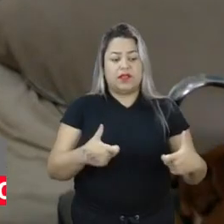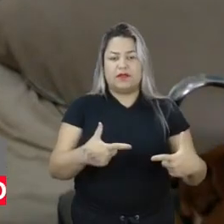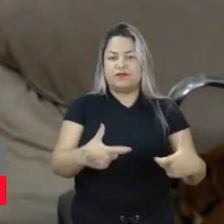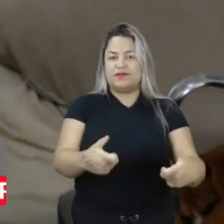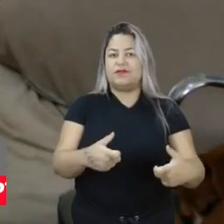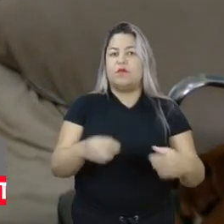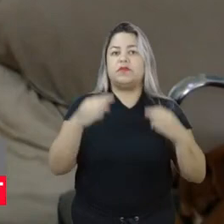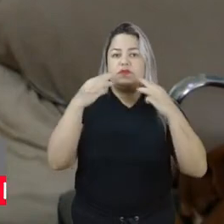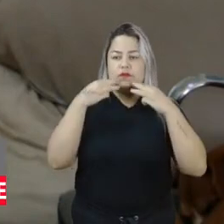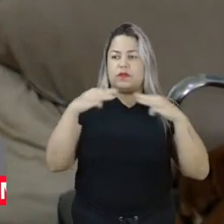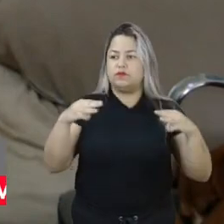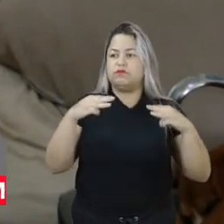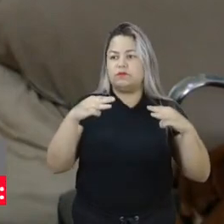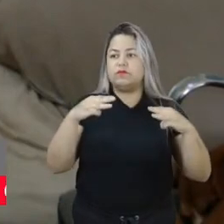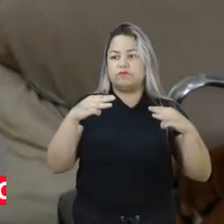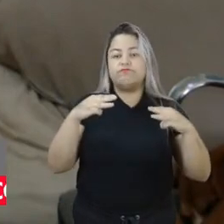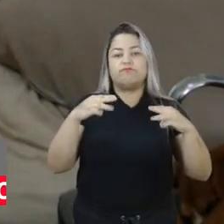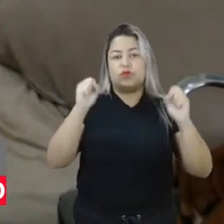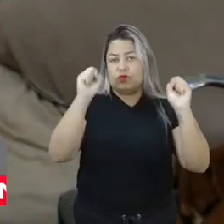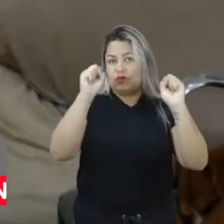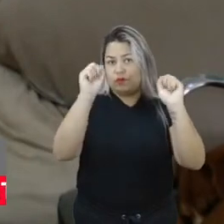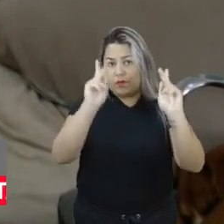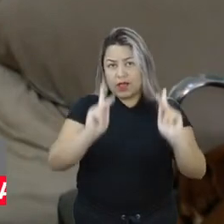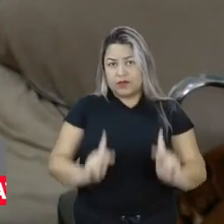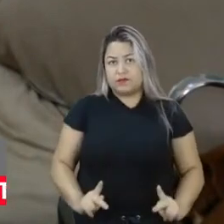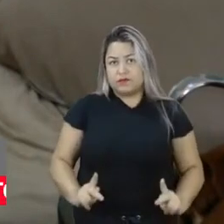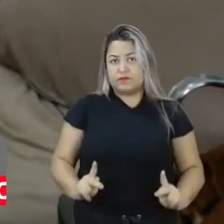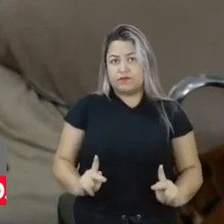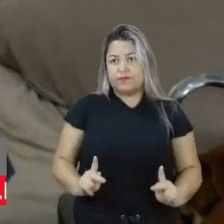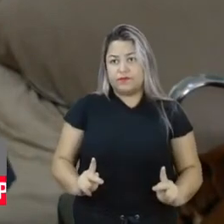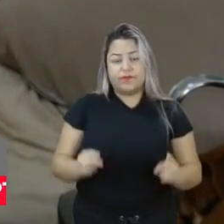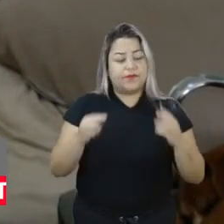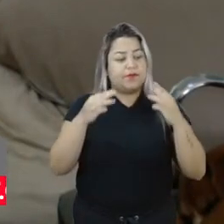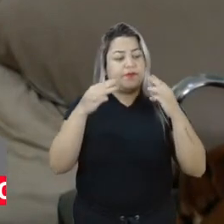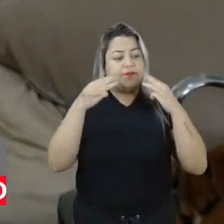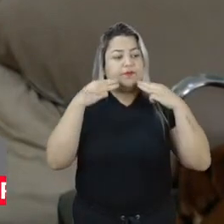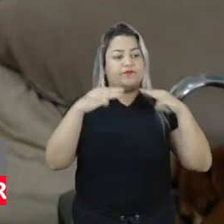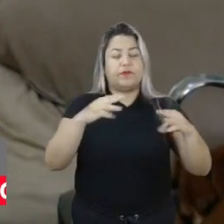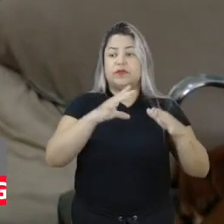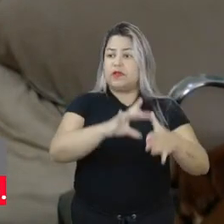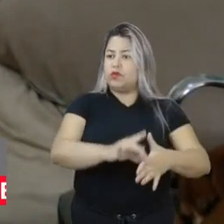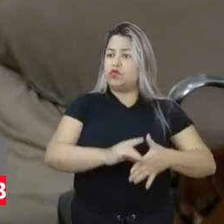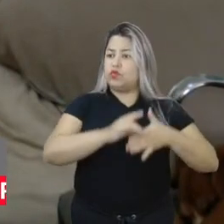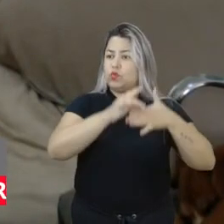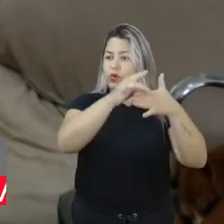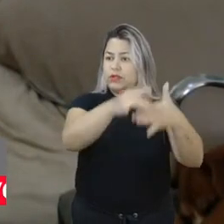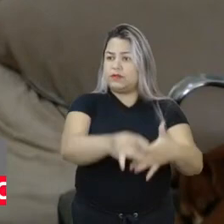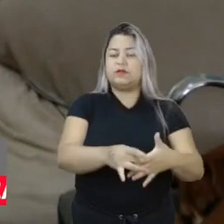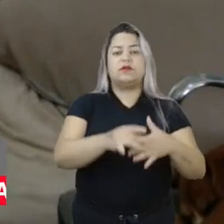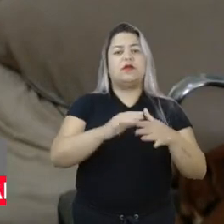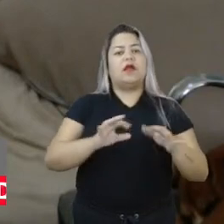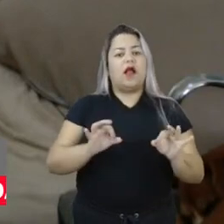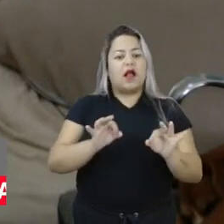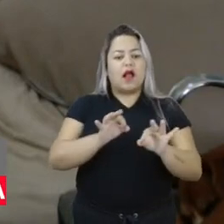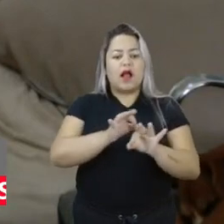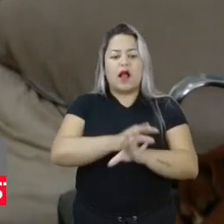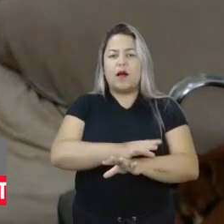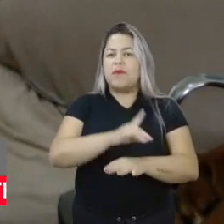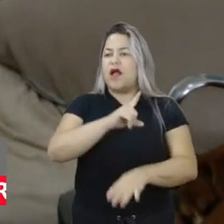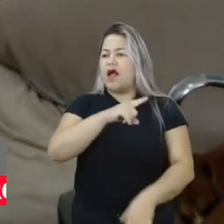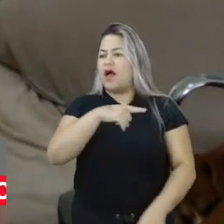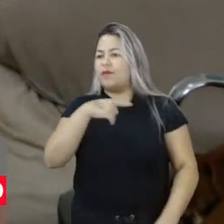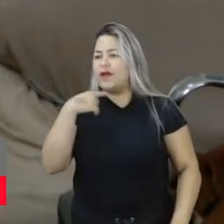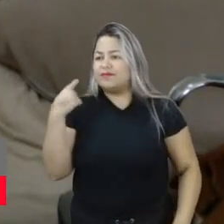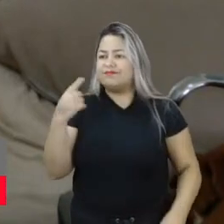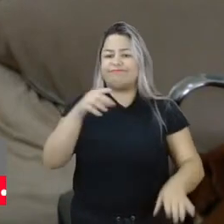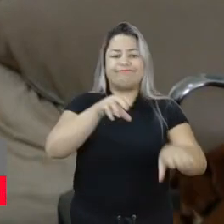de paz acima de tudo, né? Tem mensagens de um líder que quer pôr um fim à matança de